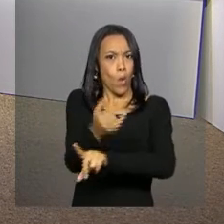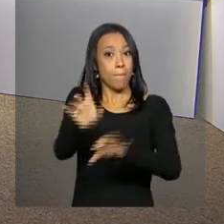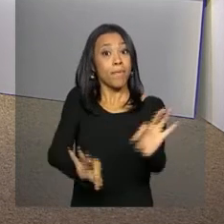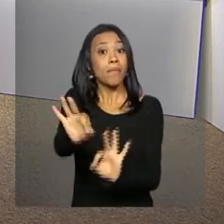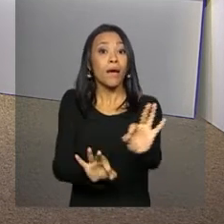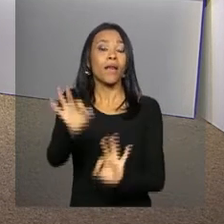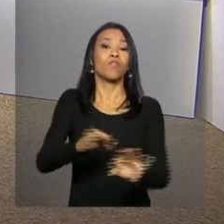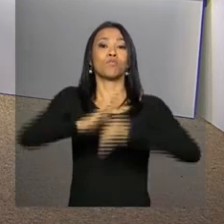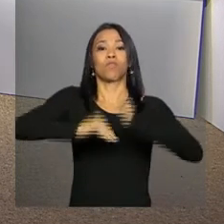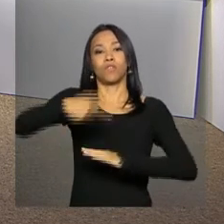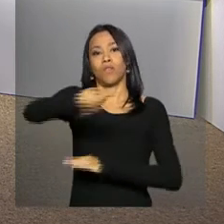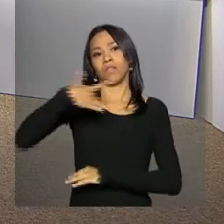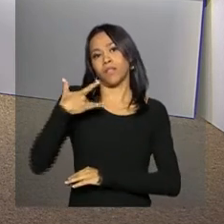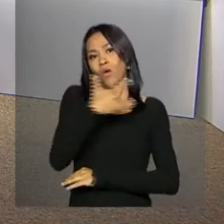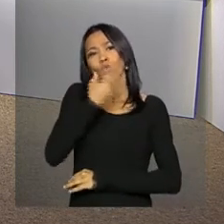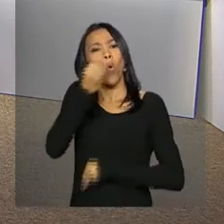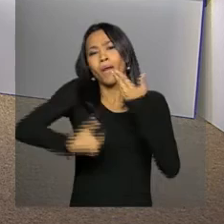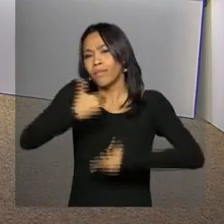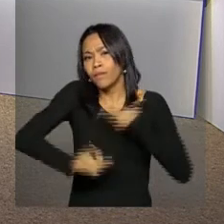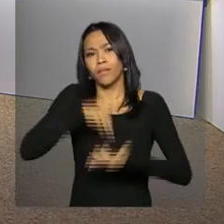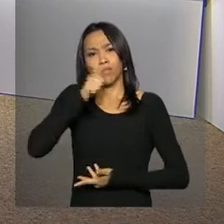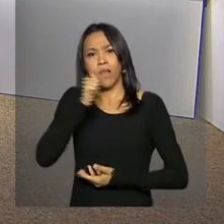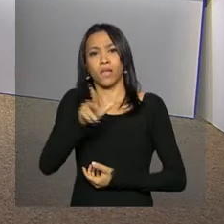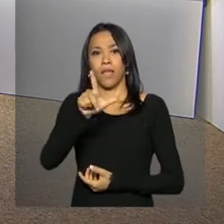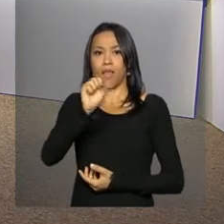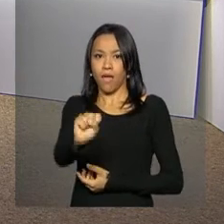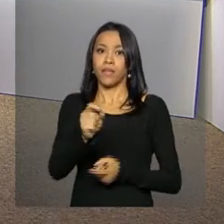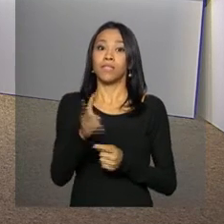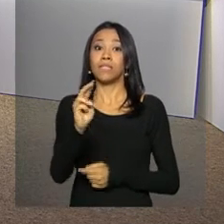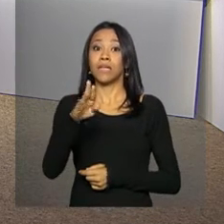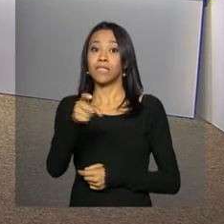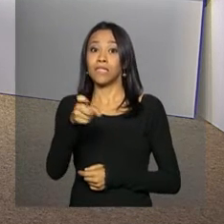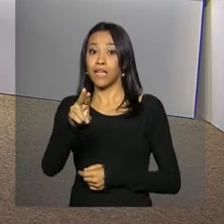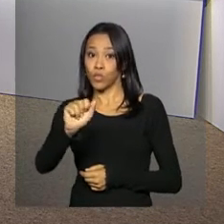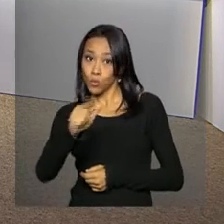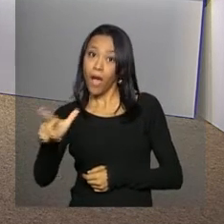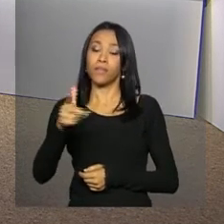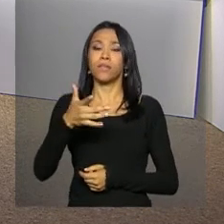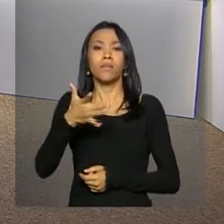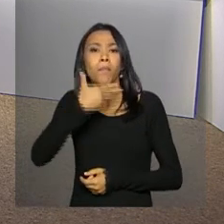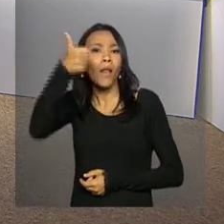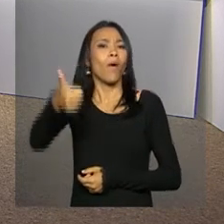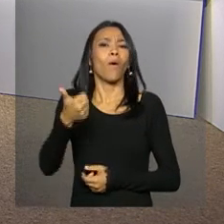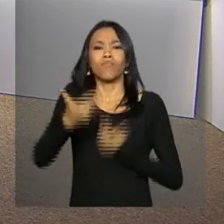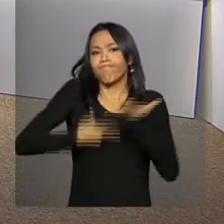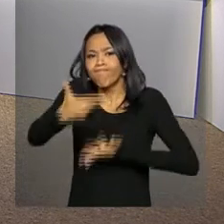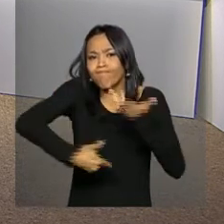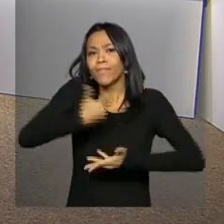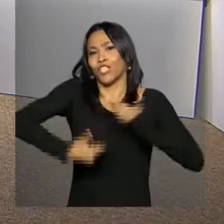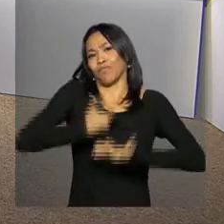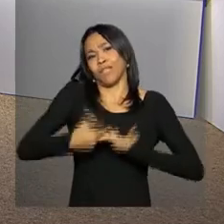de saúde para o atendimento às mulheres lésbicas e transexuais e buscar melhorar ainda mais o atendimento